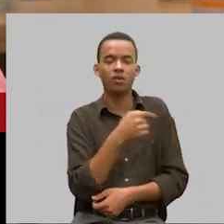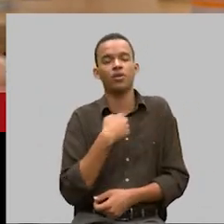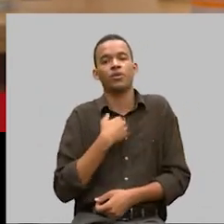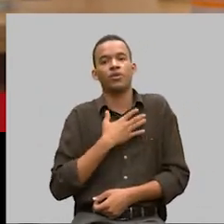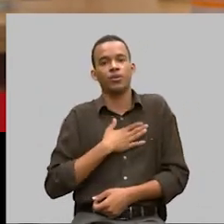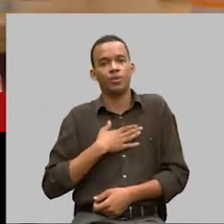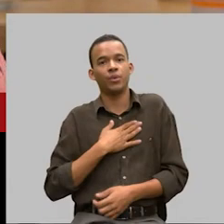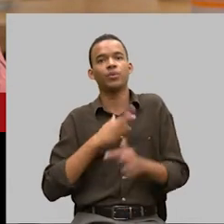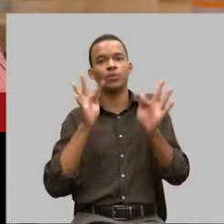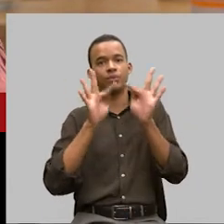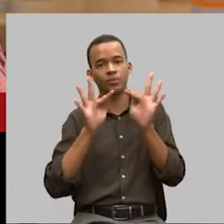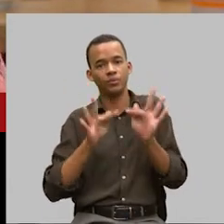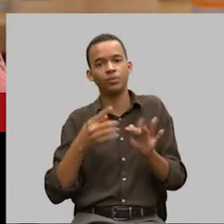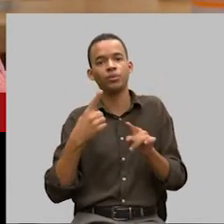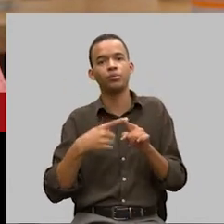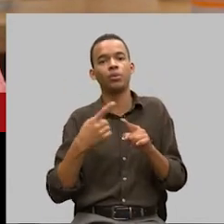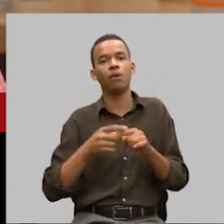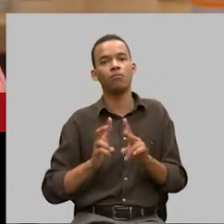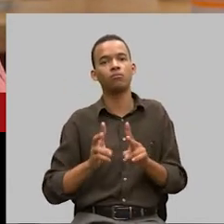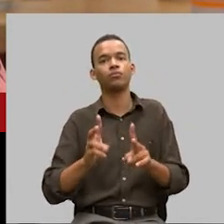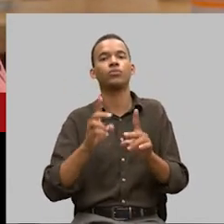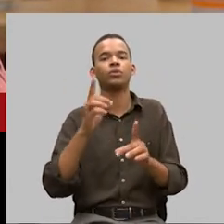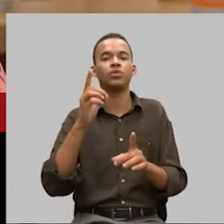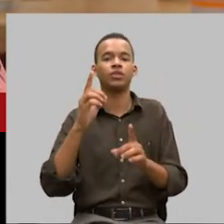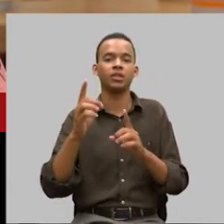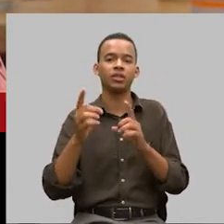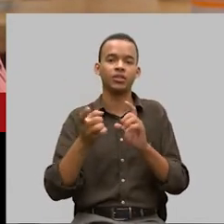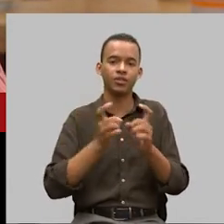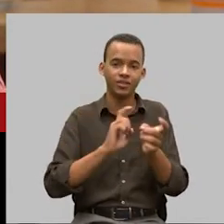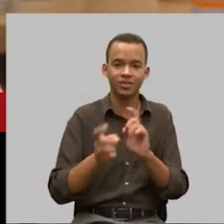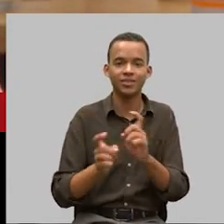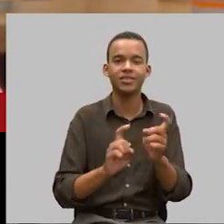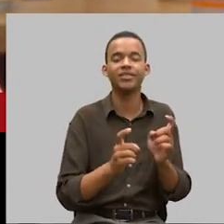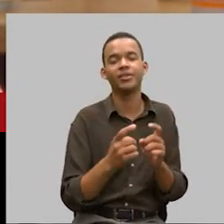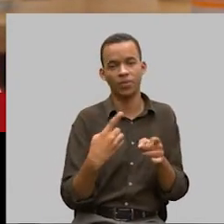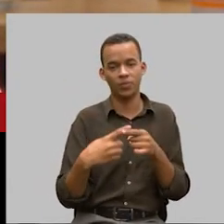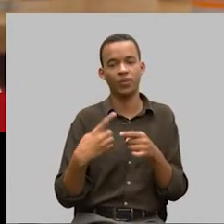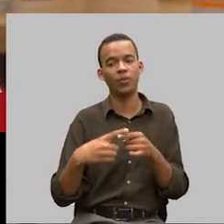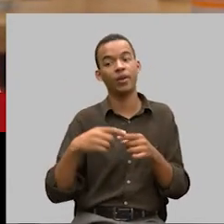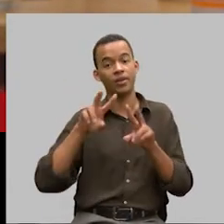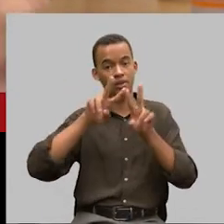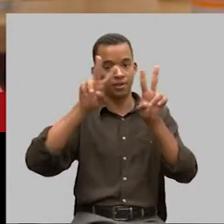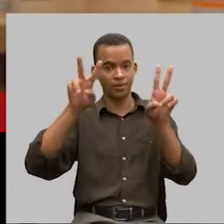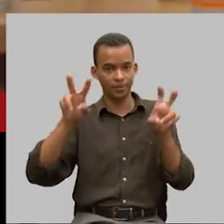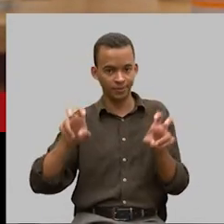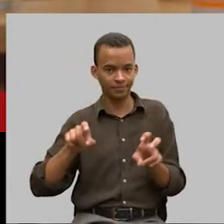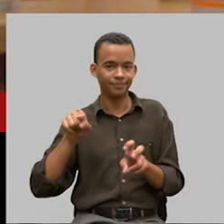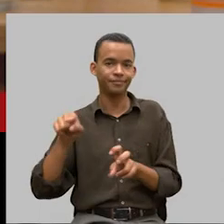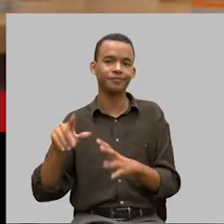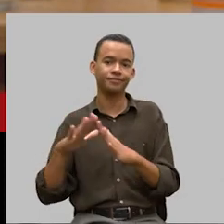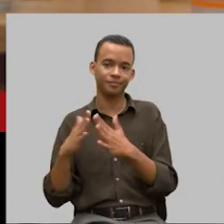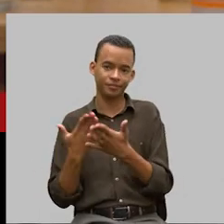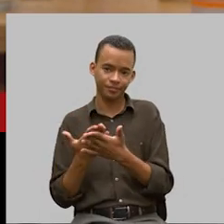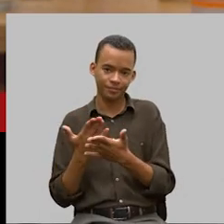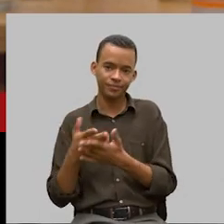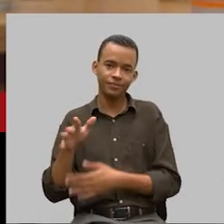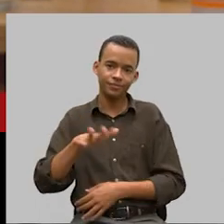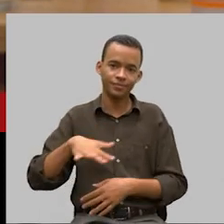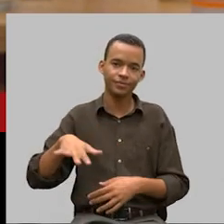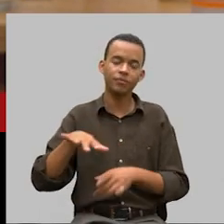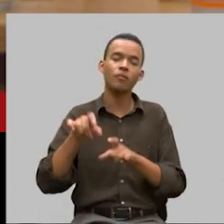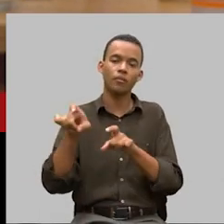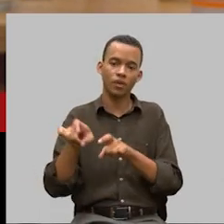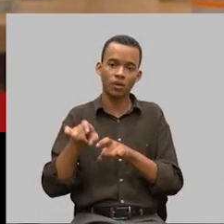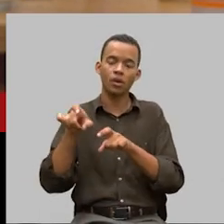que passa né a gente fala da Educação do campo mas que passa por muitas outras eh muitas outras